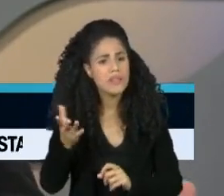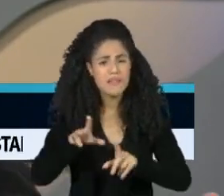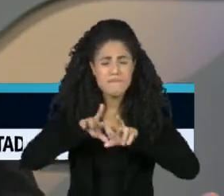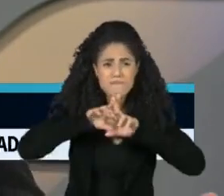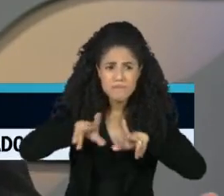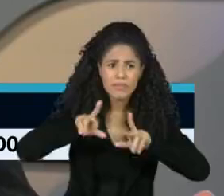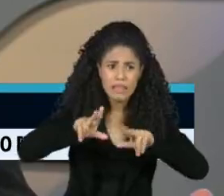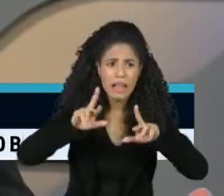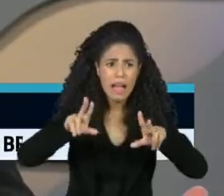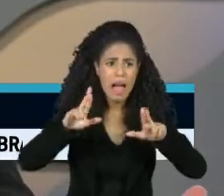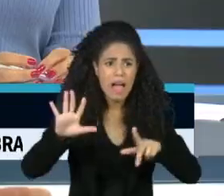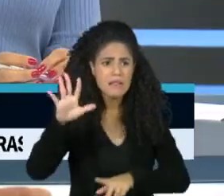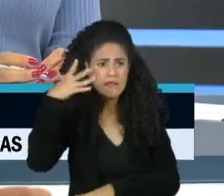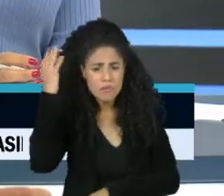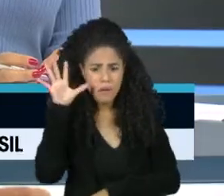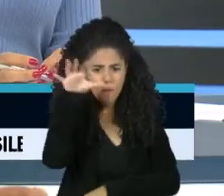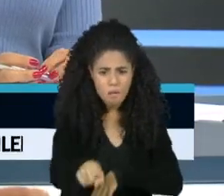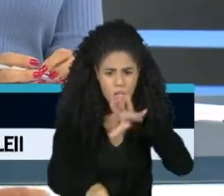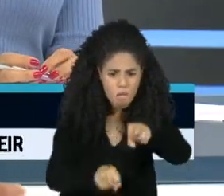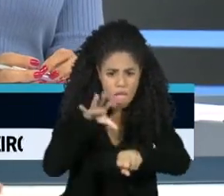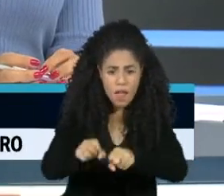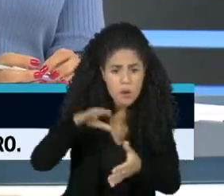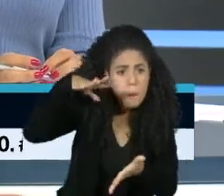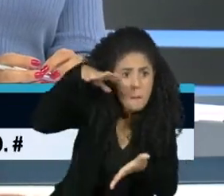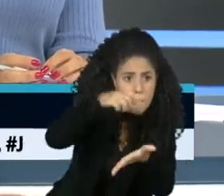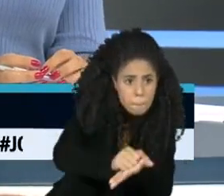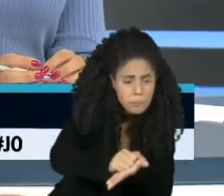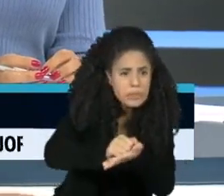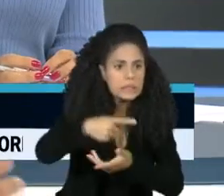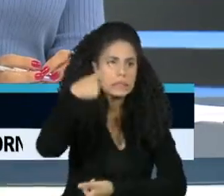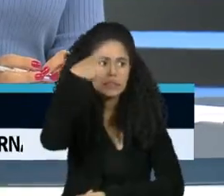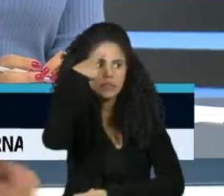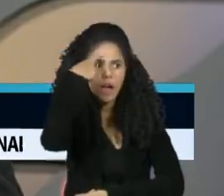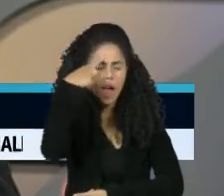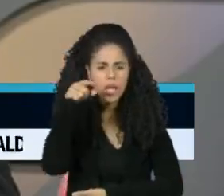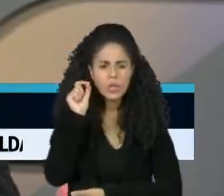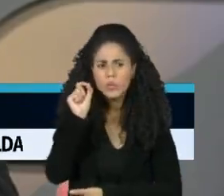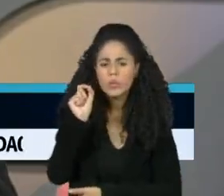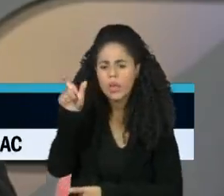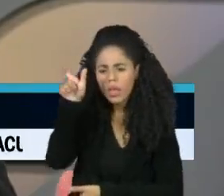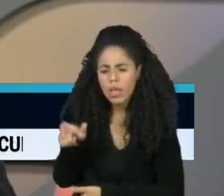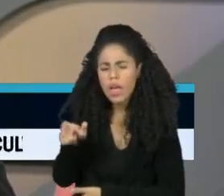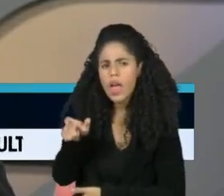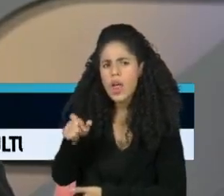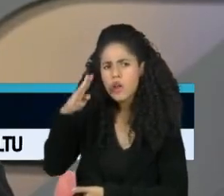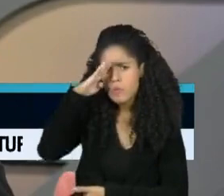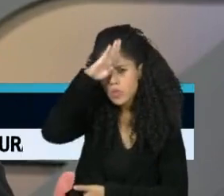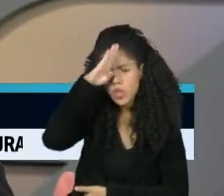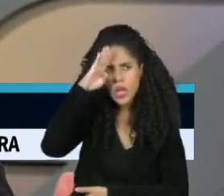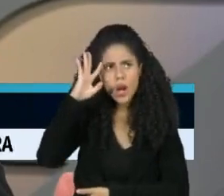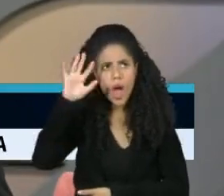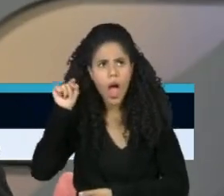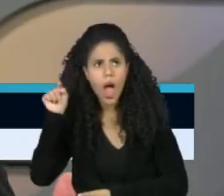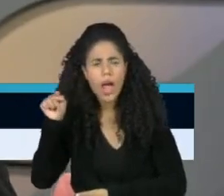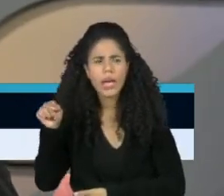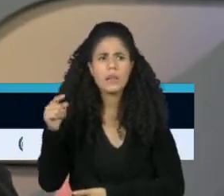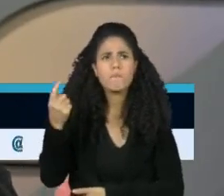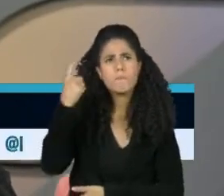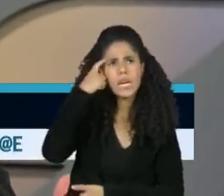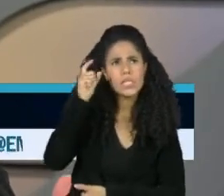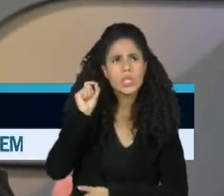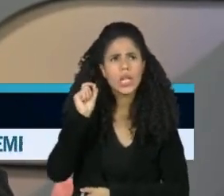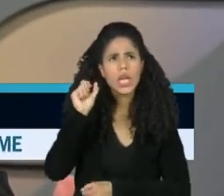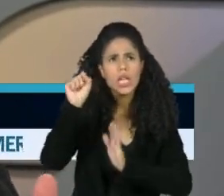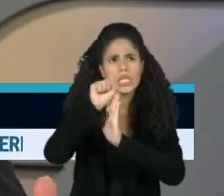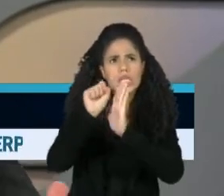grande parte fruto dessa ocupação geográfica na cabeça do bolsonaro a gente ainda está vivendo no século 16 quer dizer